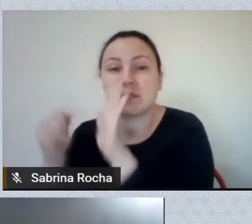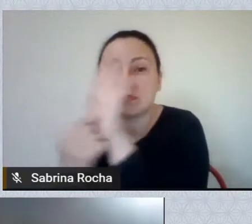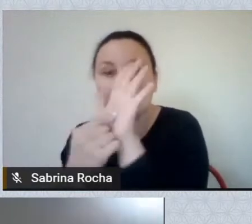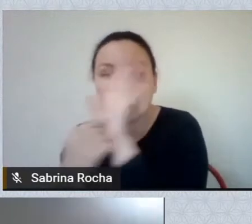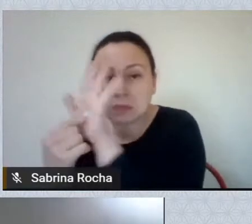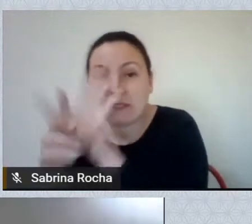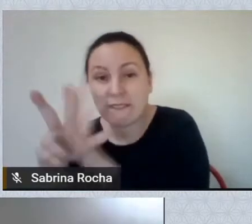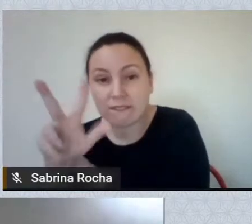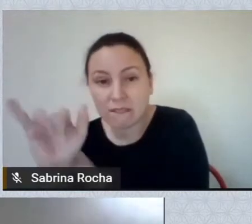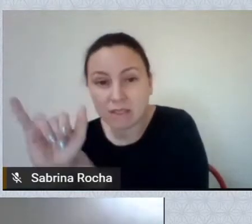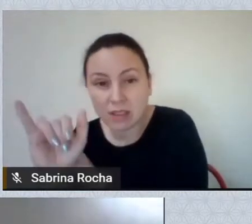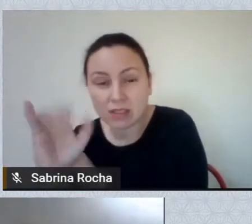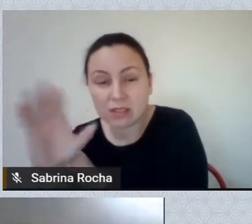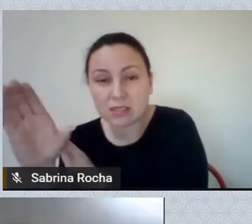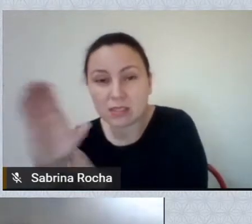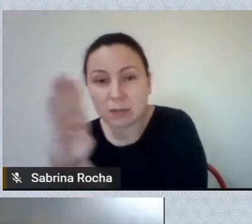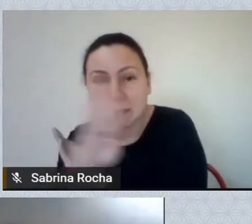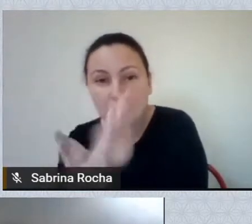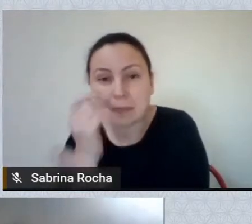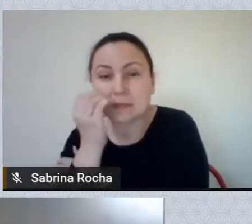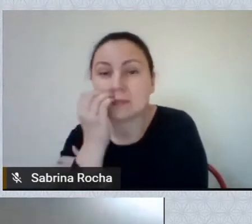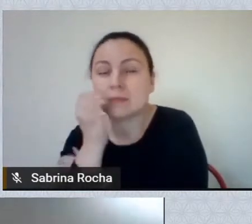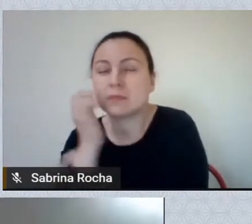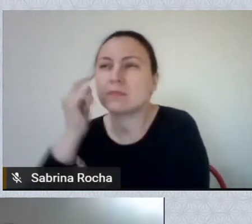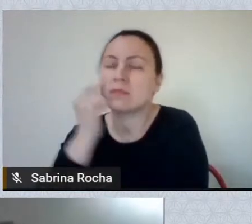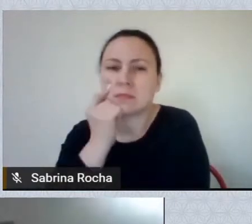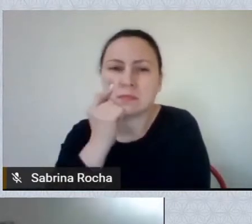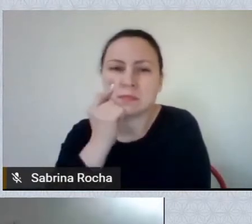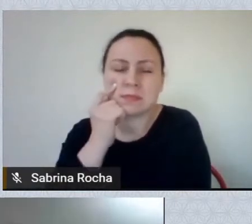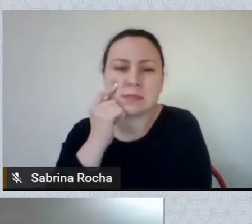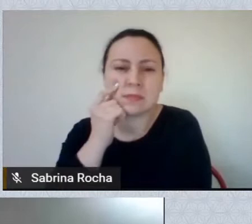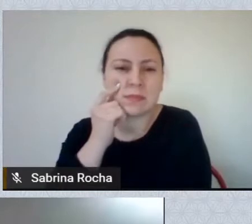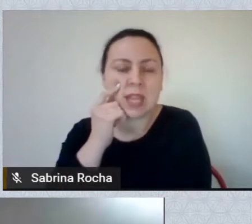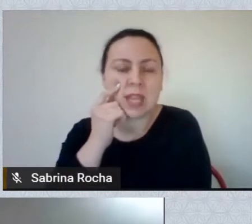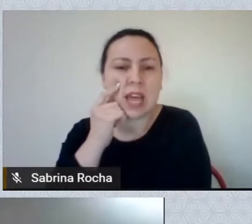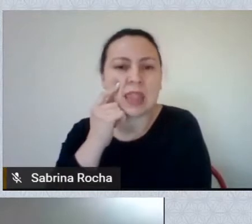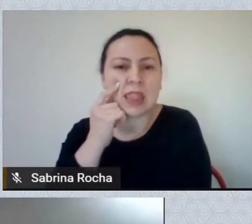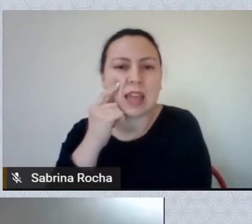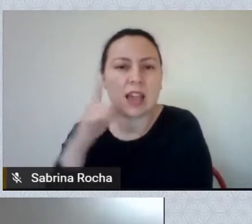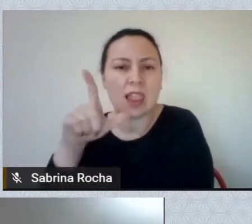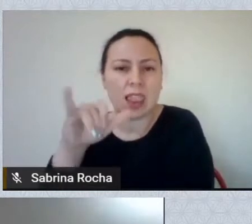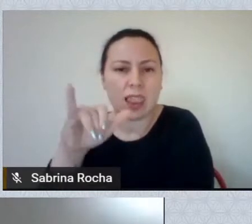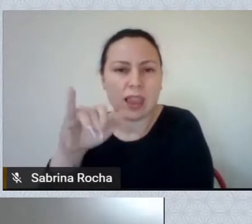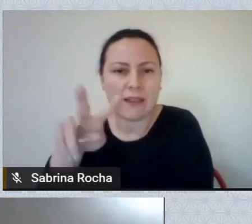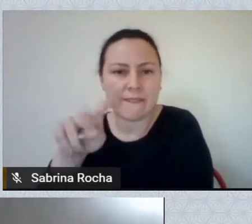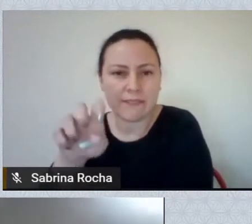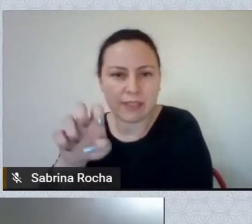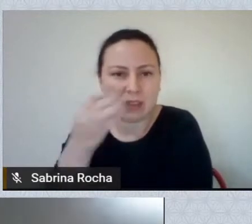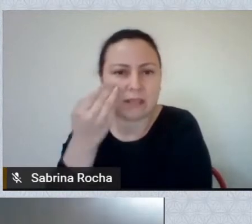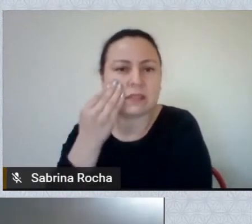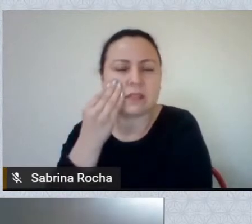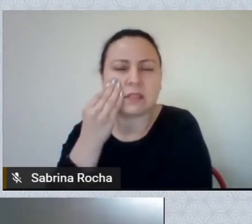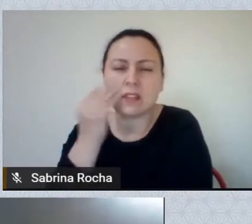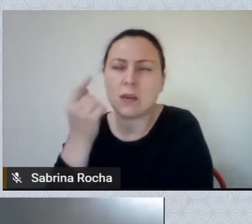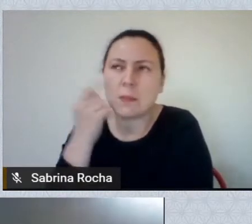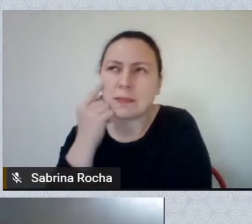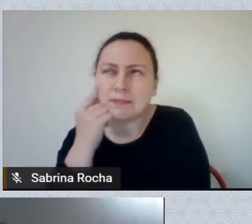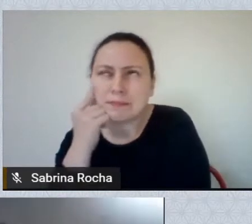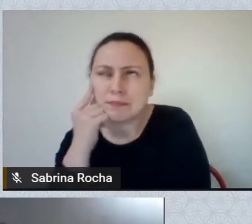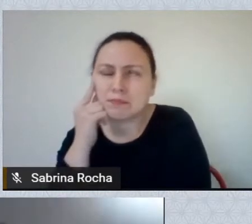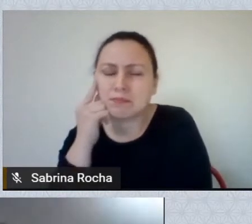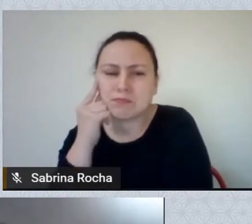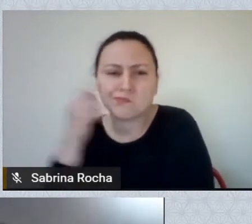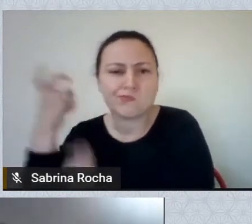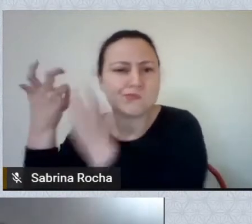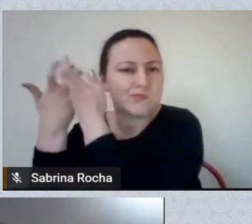exposição que você vai ir no CCBB, ou na live que você vai assistir naquele dia. Ou seja, isso torna